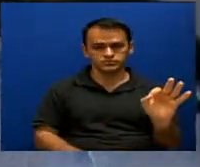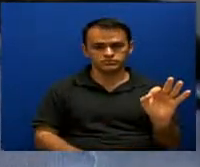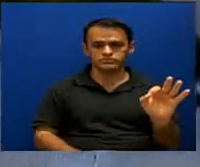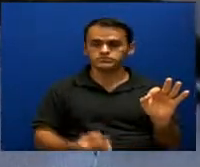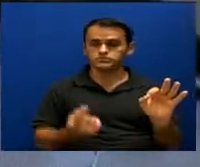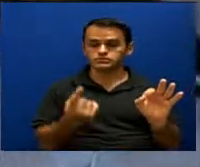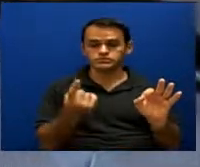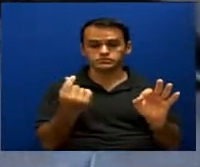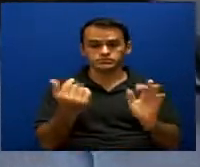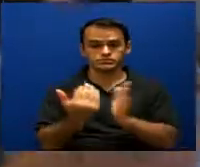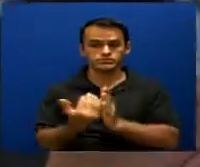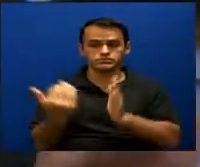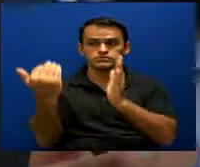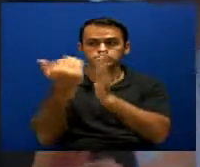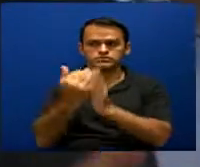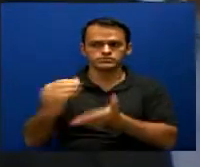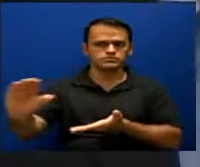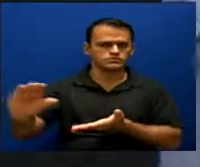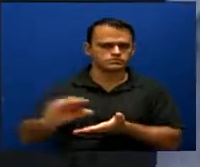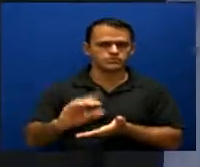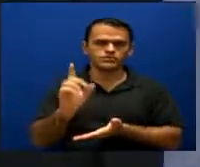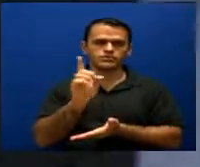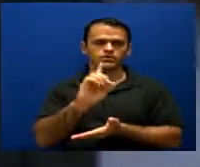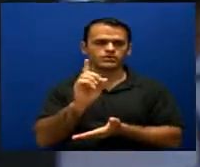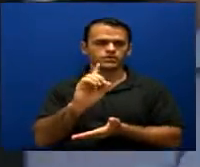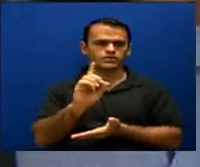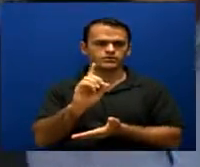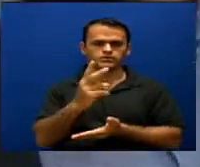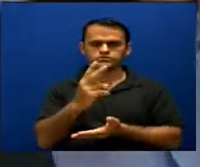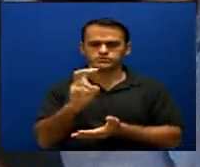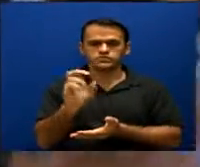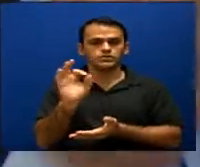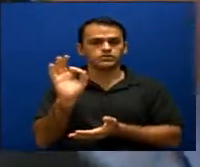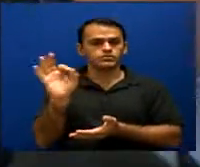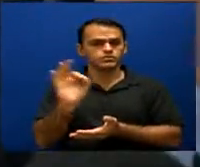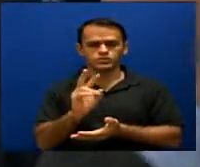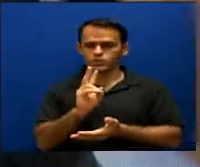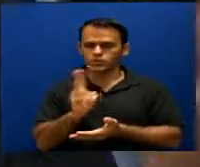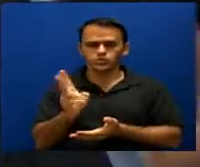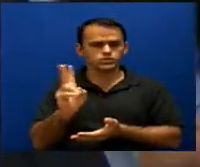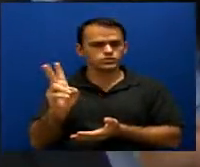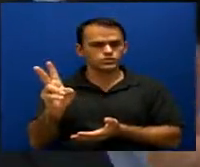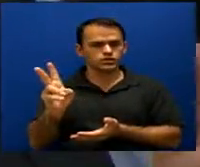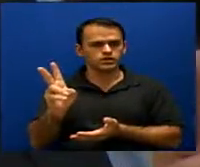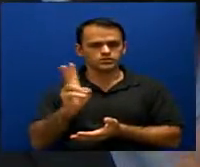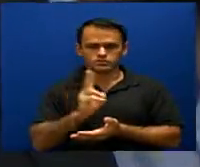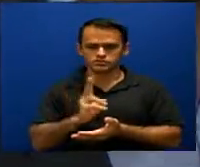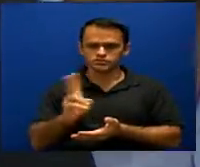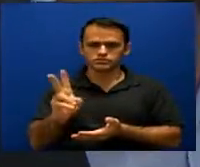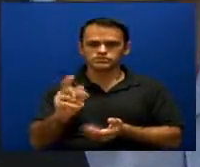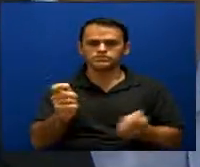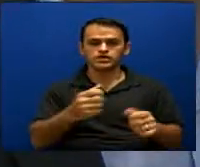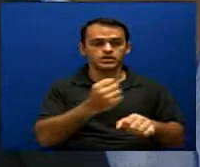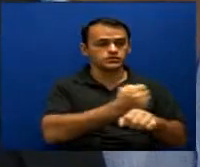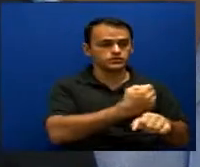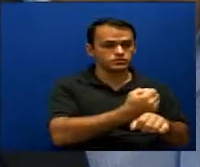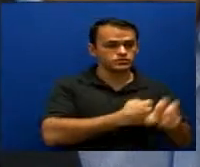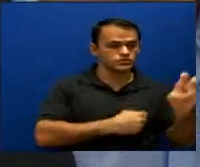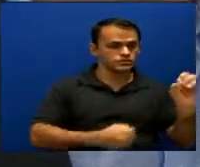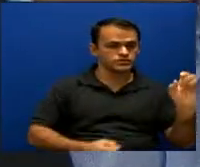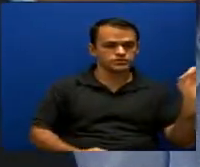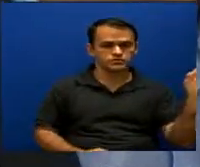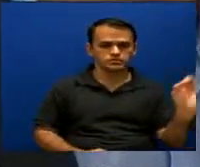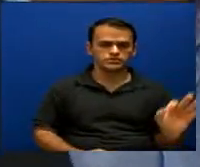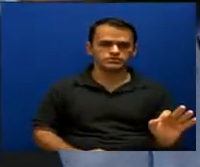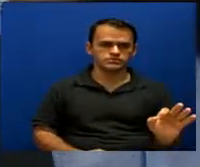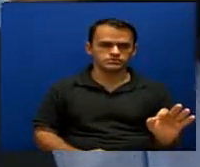se mexeu-se no orçamento, não mexeu, e nós vamos fazer com o mesmo valor pedir o avanço de 50% do projeto.